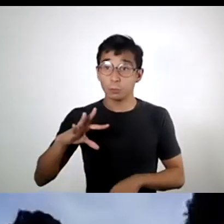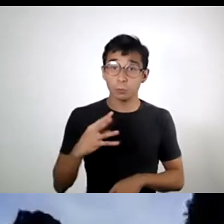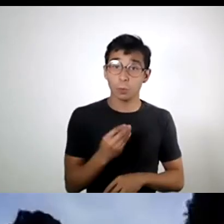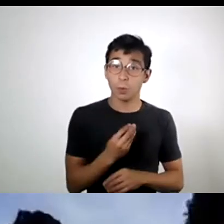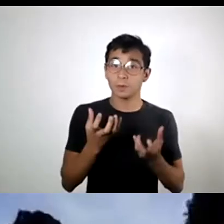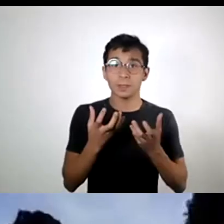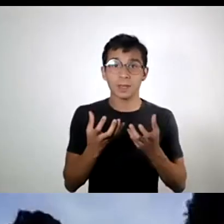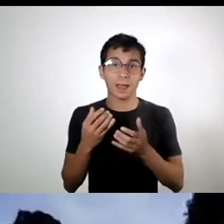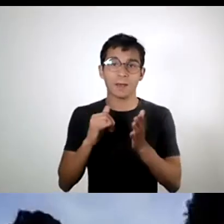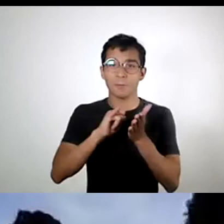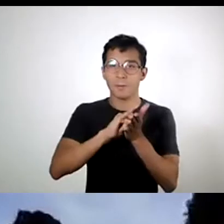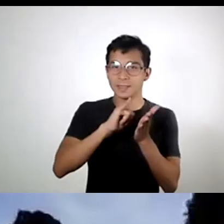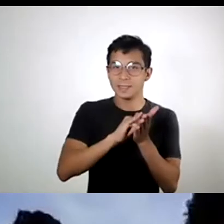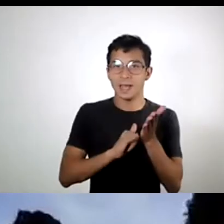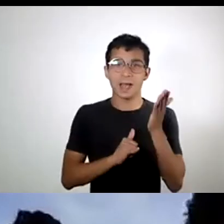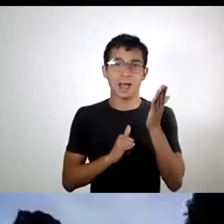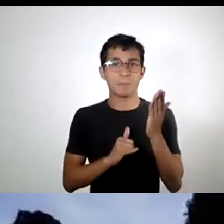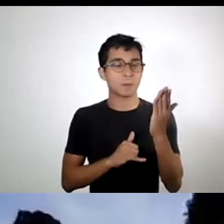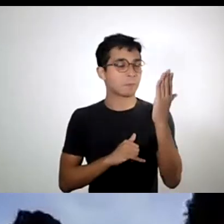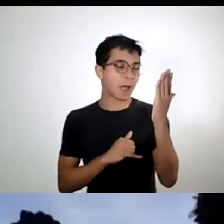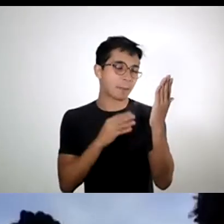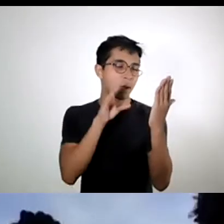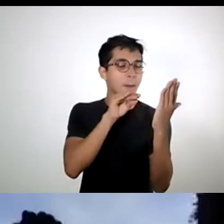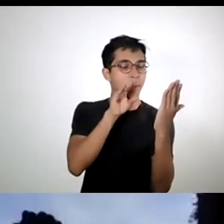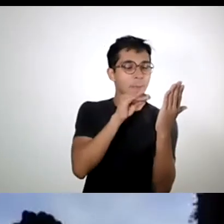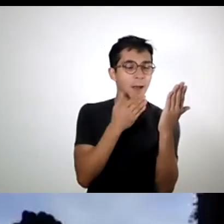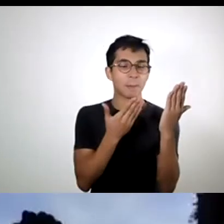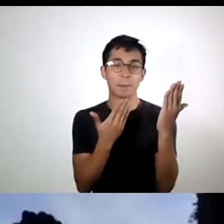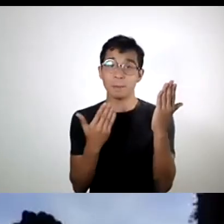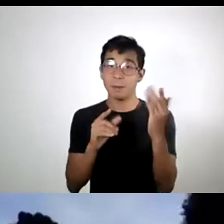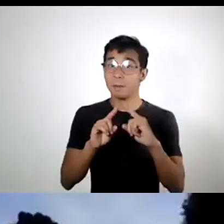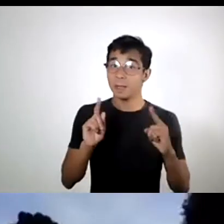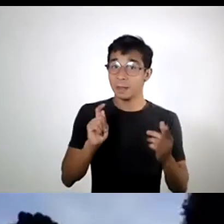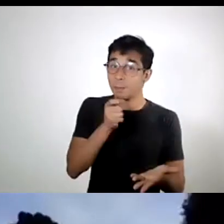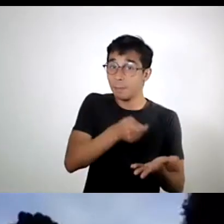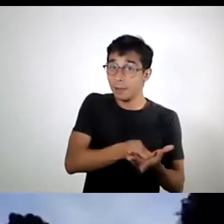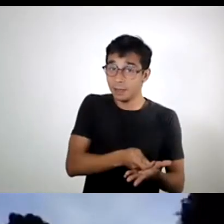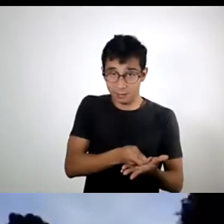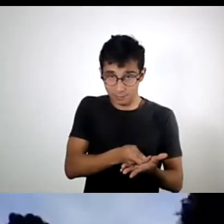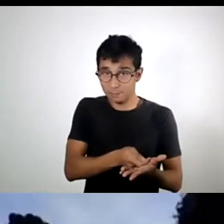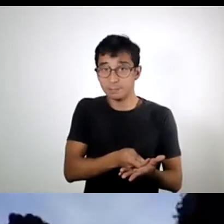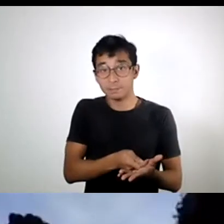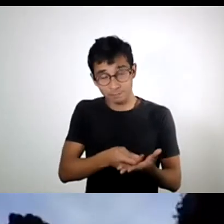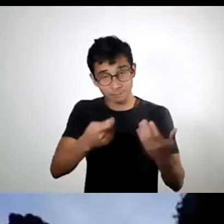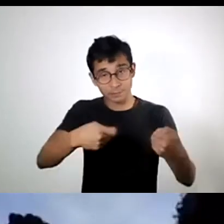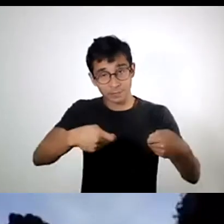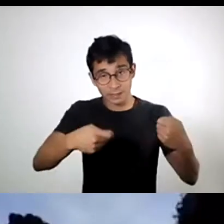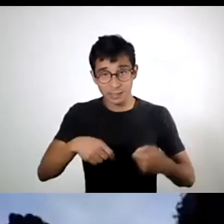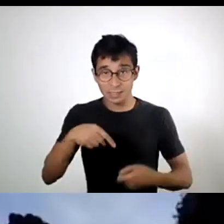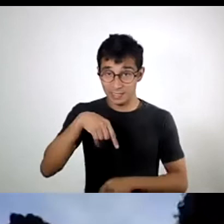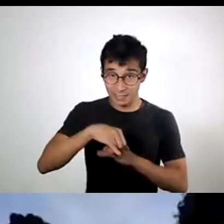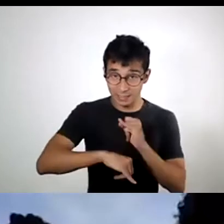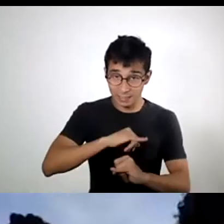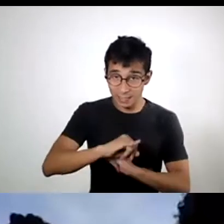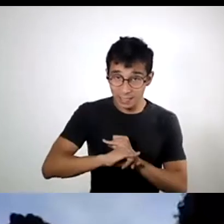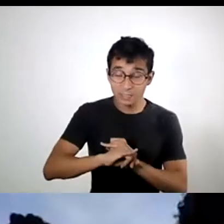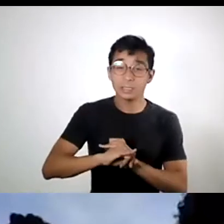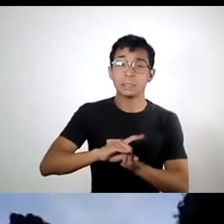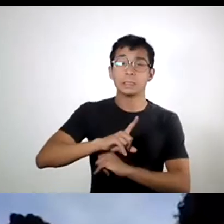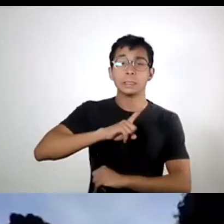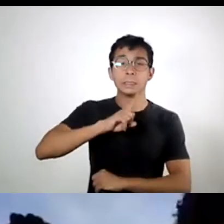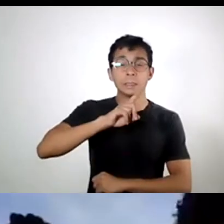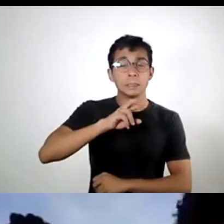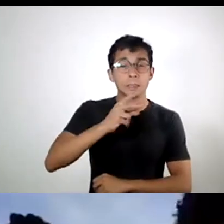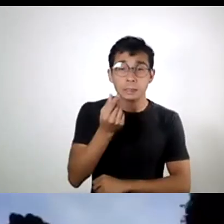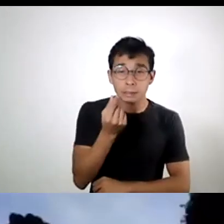no WhatsApp, mas precisa pagar um plano. A gente paga muito caro aqui a internet e não funciona para